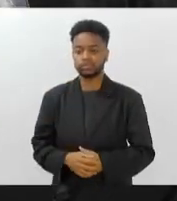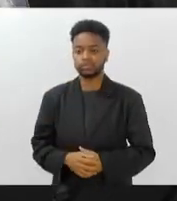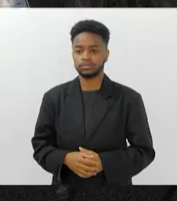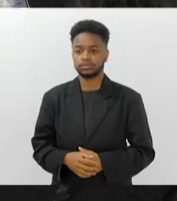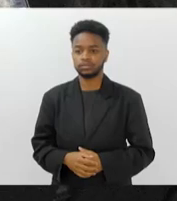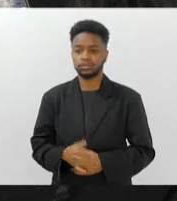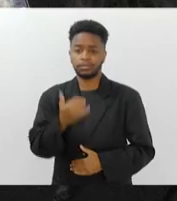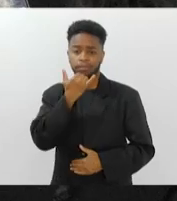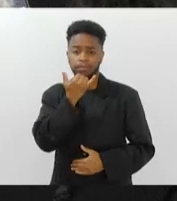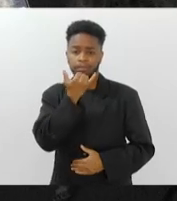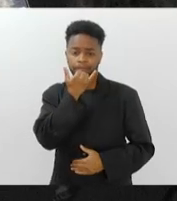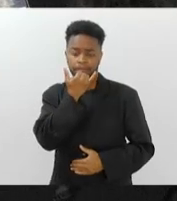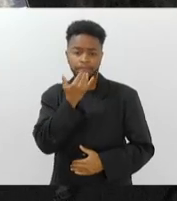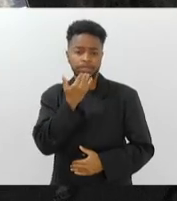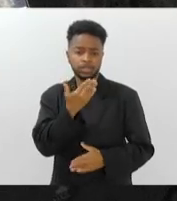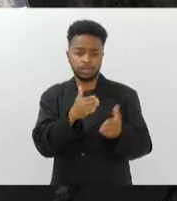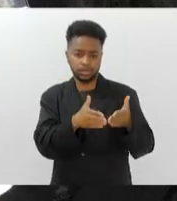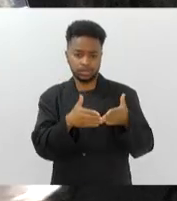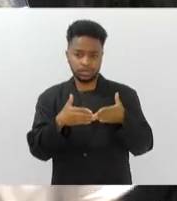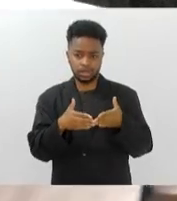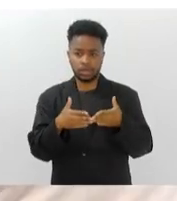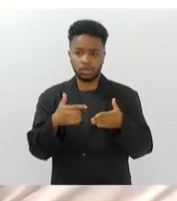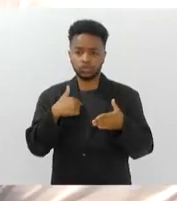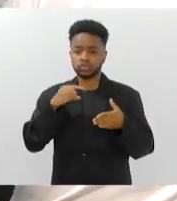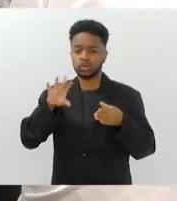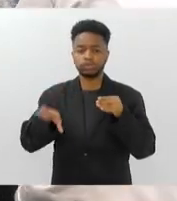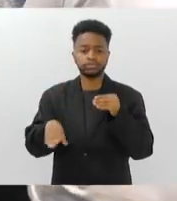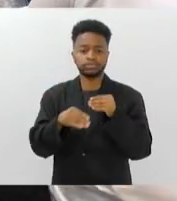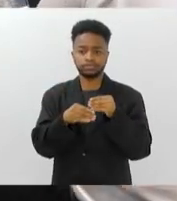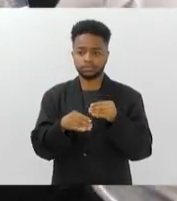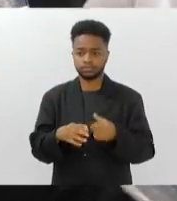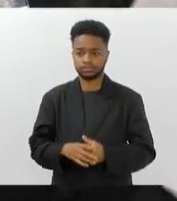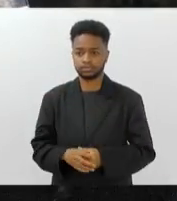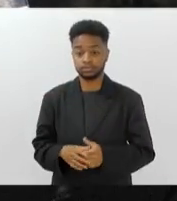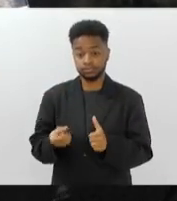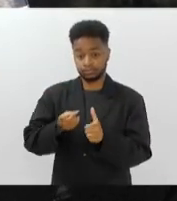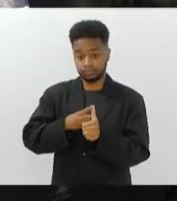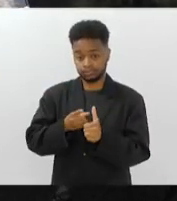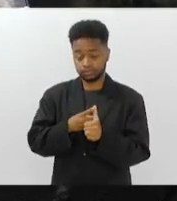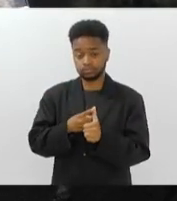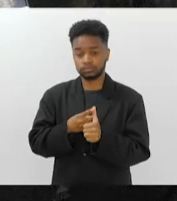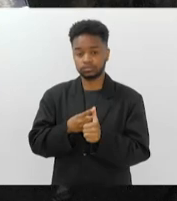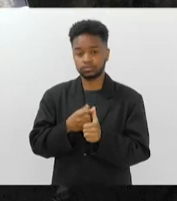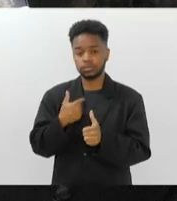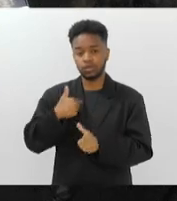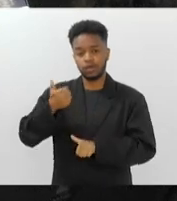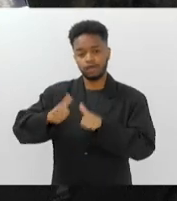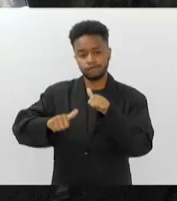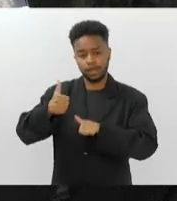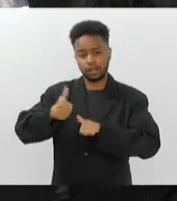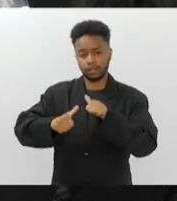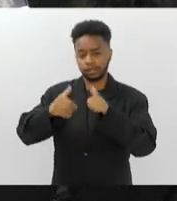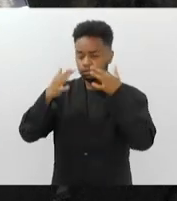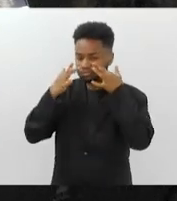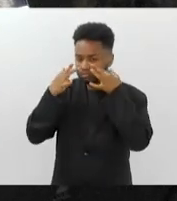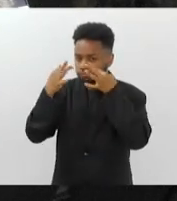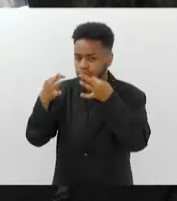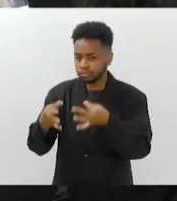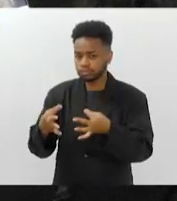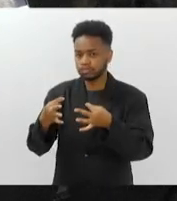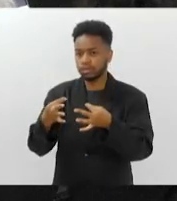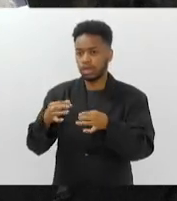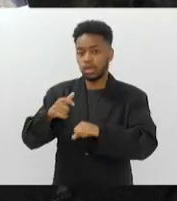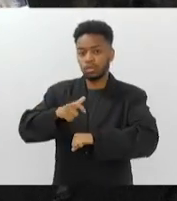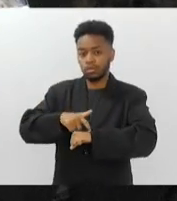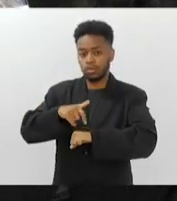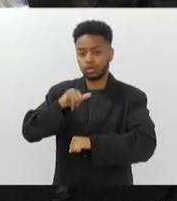lucasa fazer uma em primeiro lugar eu tava aqui examinando atentamente quando a